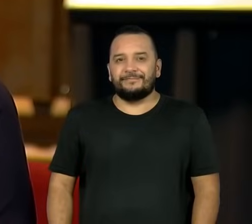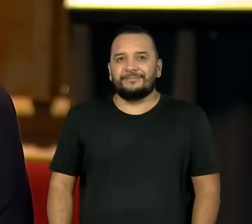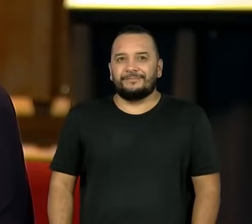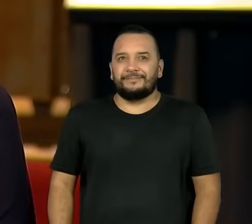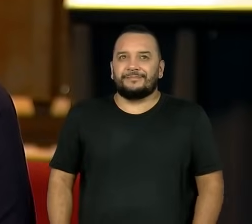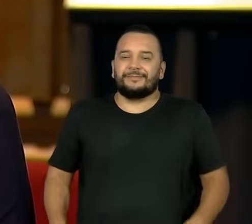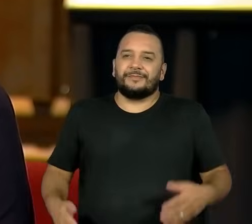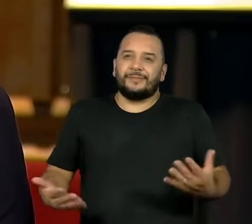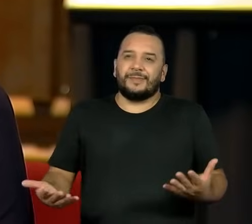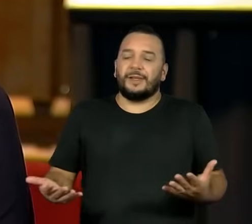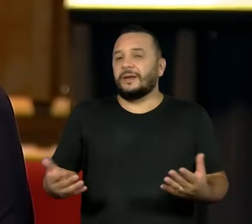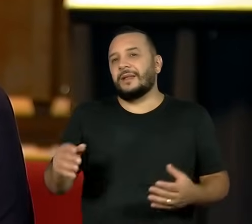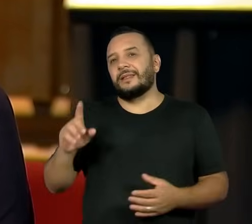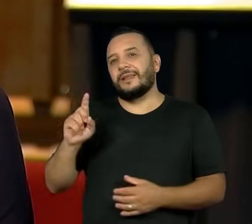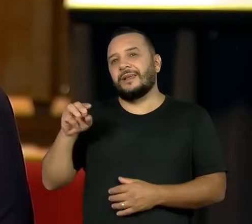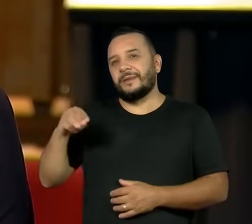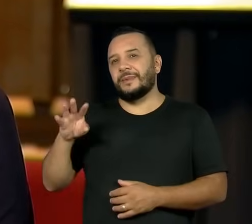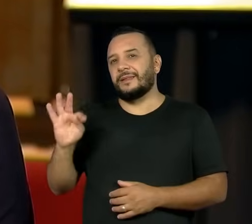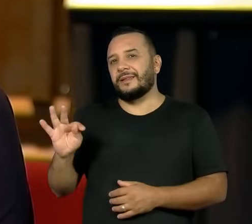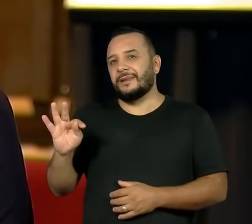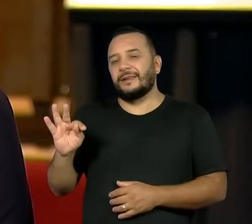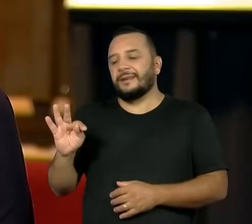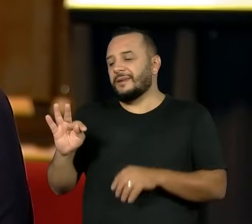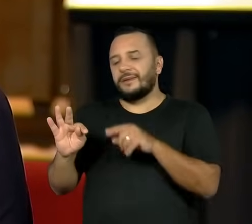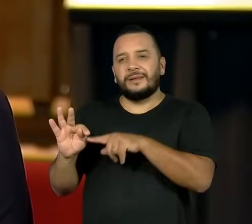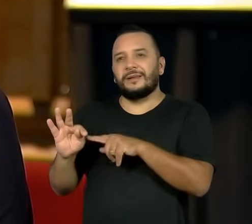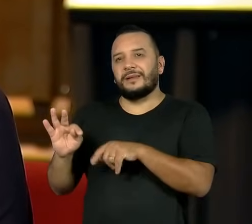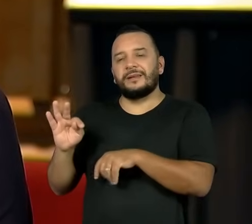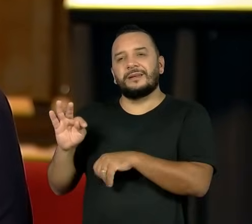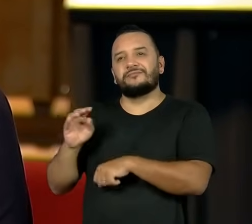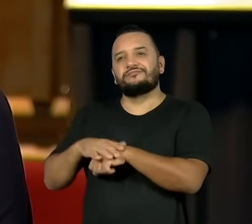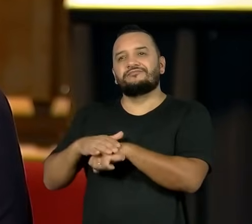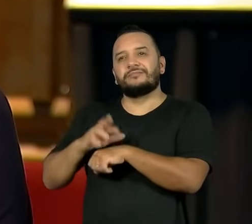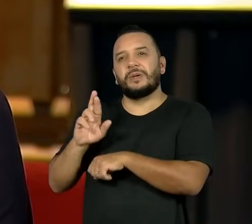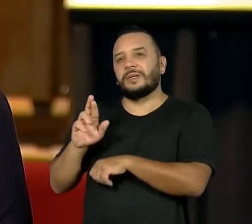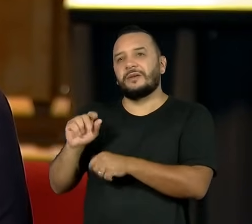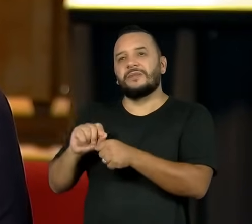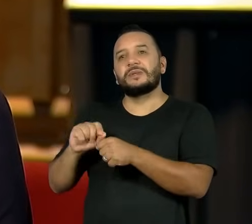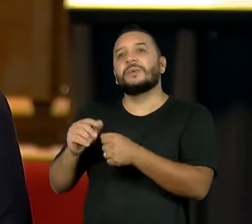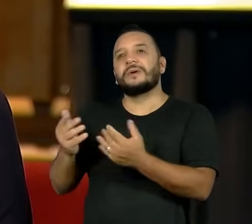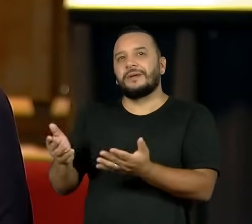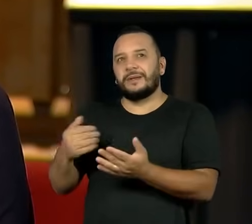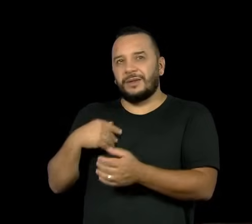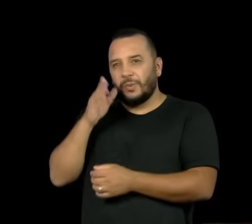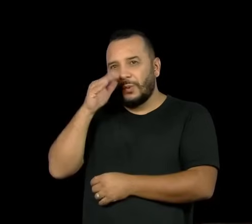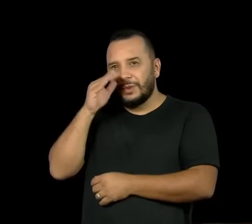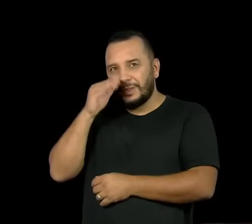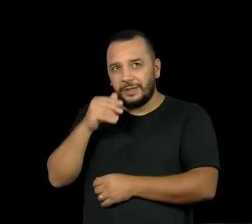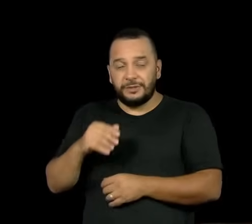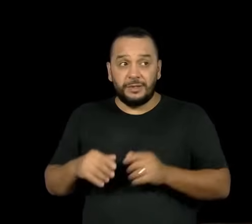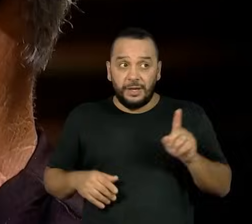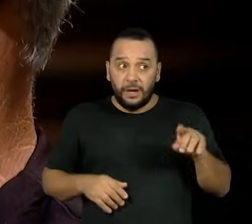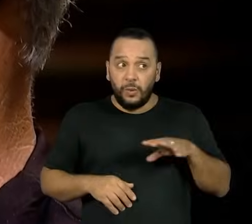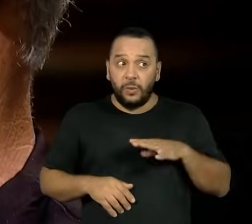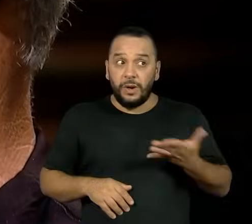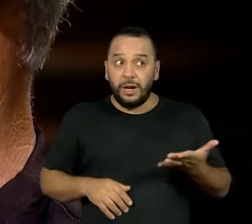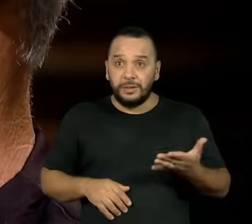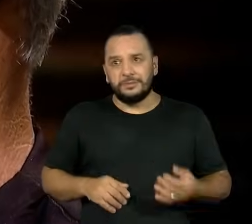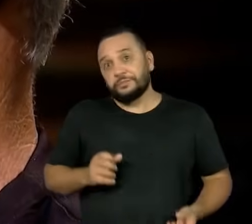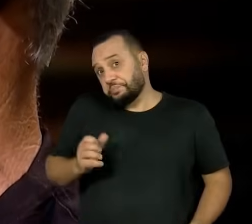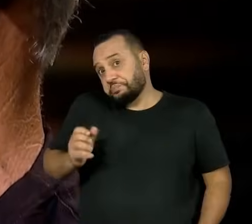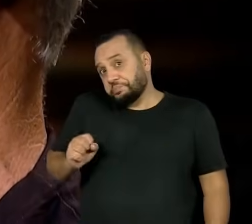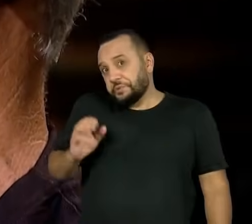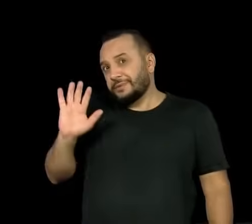Então qual é a função da DMT, de forma geral? Isso é uma curiosidade que eu tenho enorme. Será que é da coragem? Tá, pode